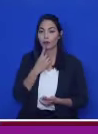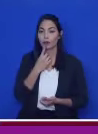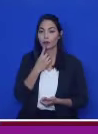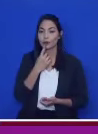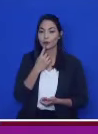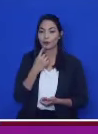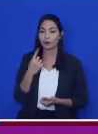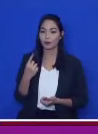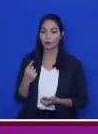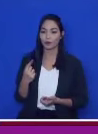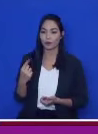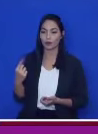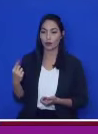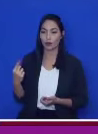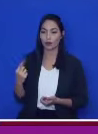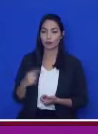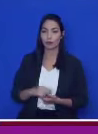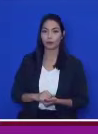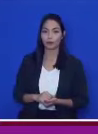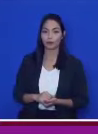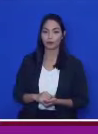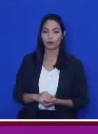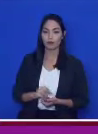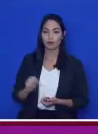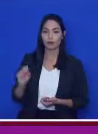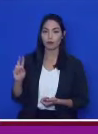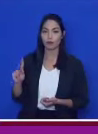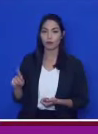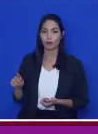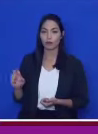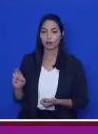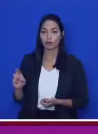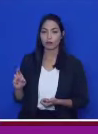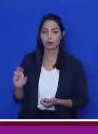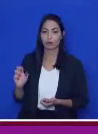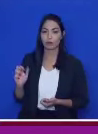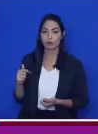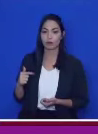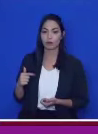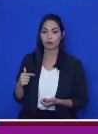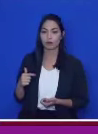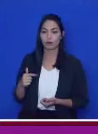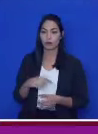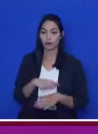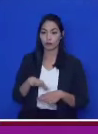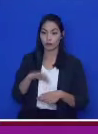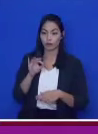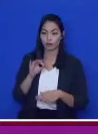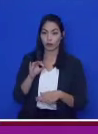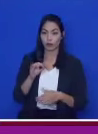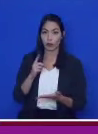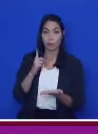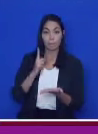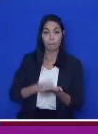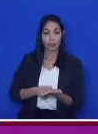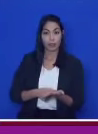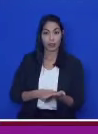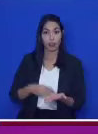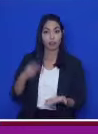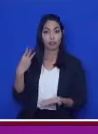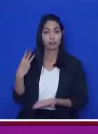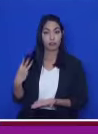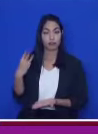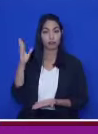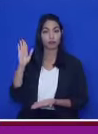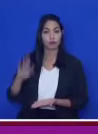11, vermelha 11. Super 7 com sorteio marcado para as 15 horas, com transmissão ao